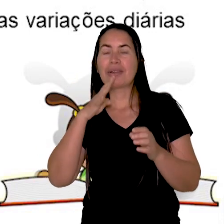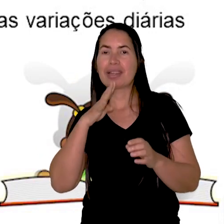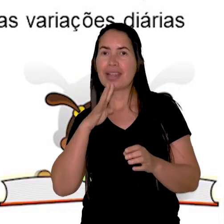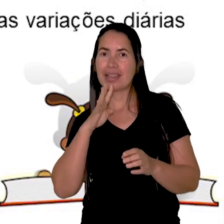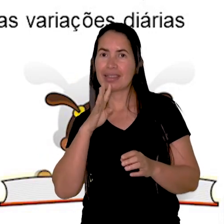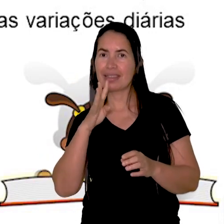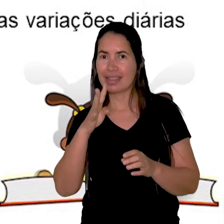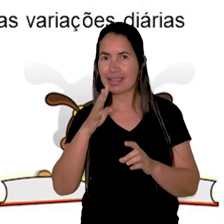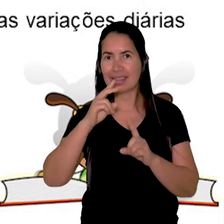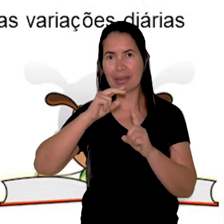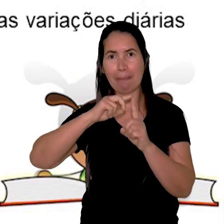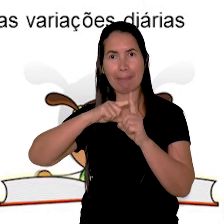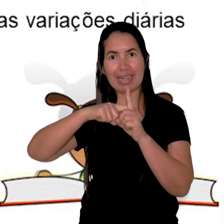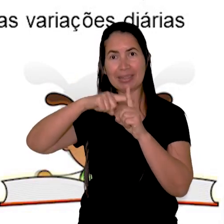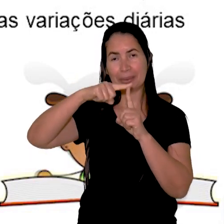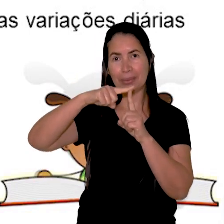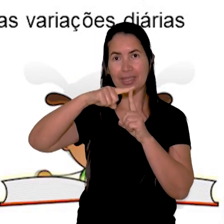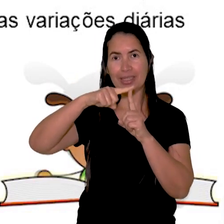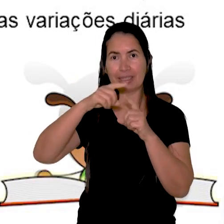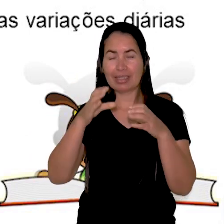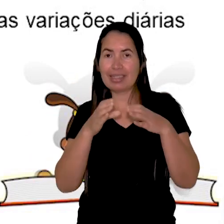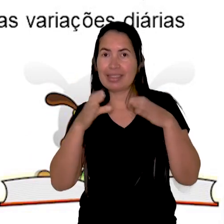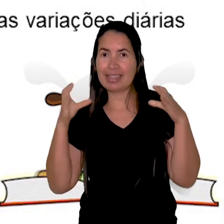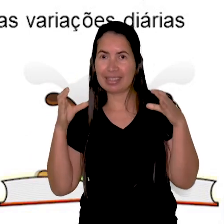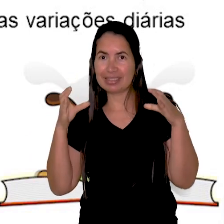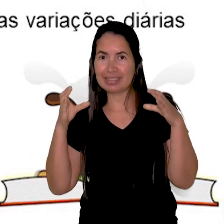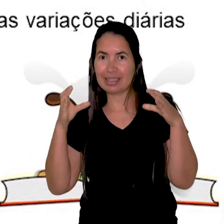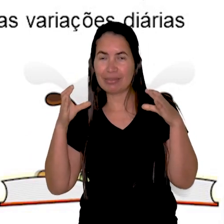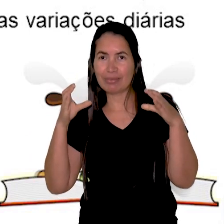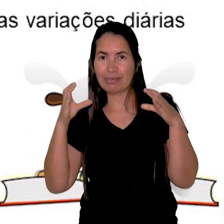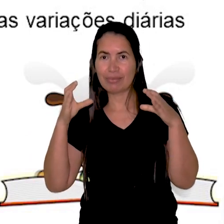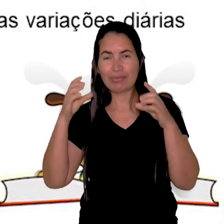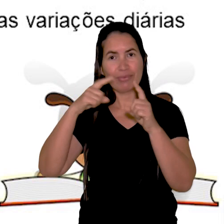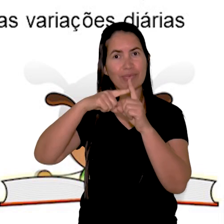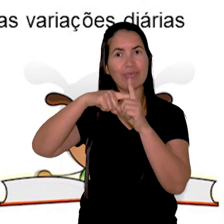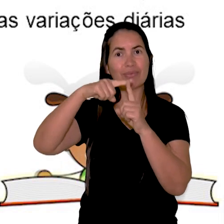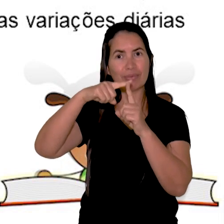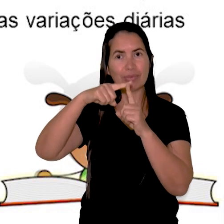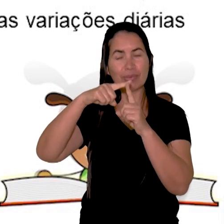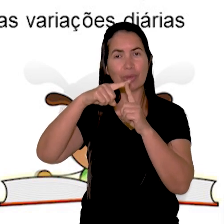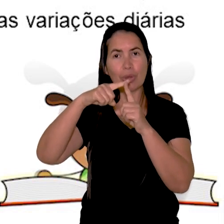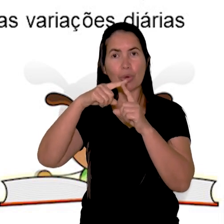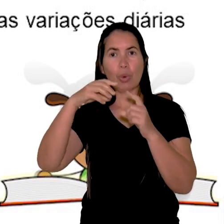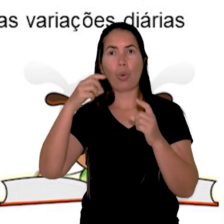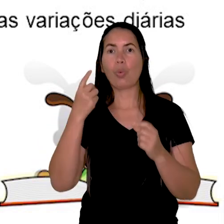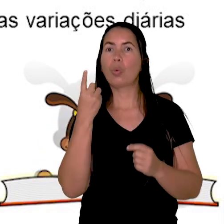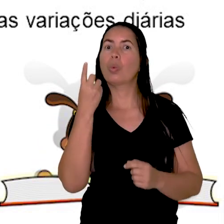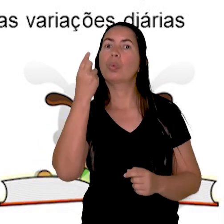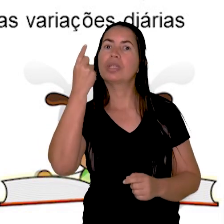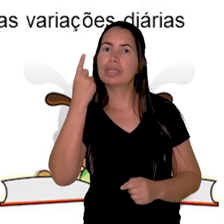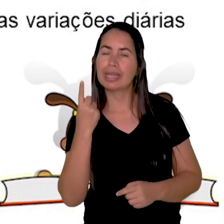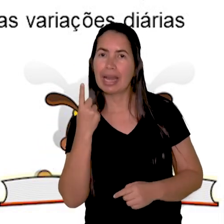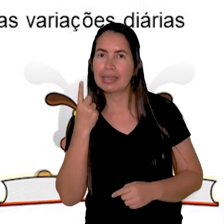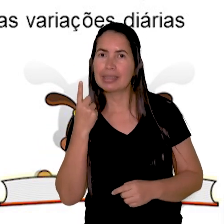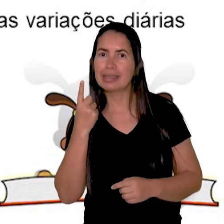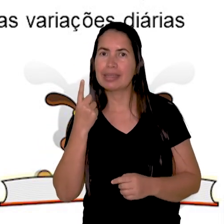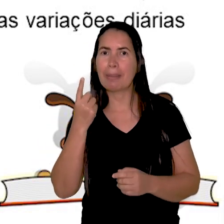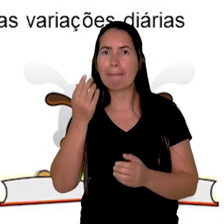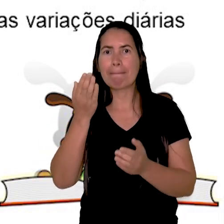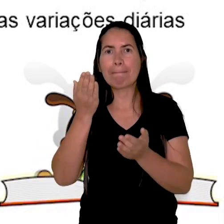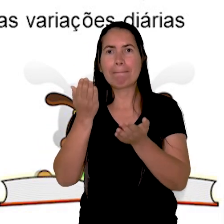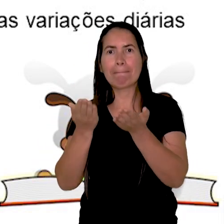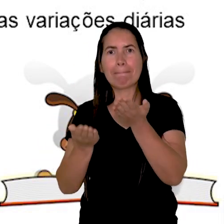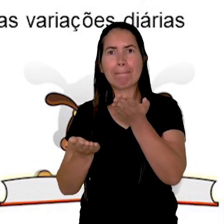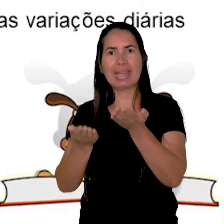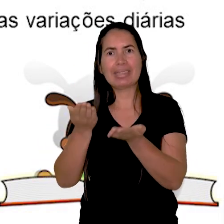reconhecer temperatura como grandeza e o grau Celsius, como unidade de medida a ela associada e utilizá-lo